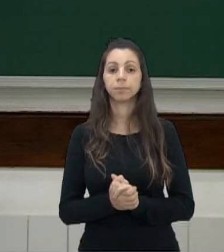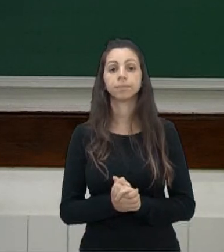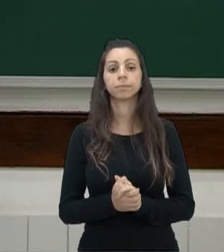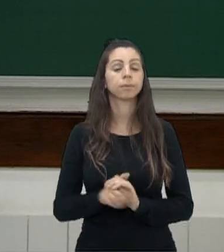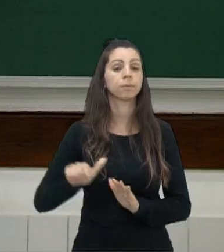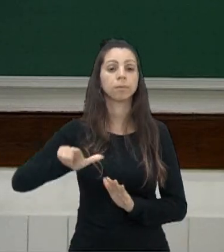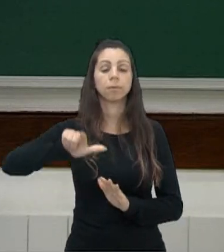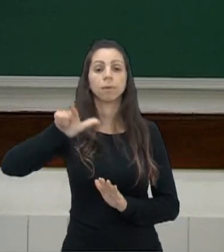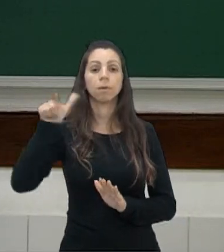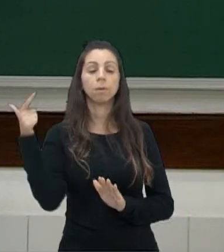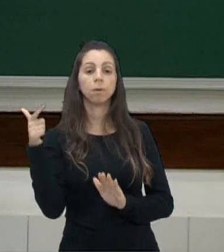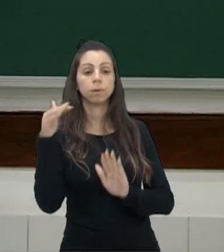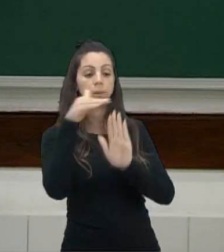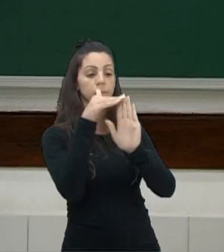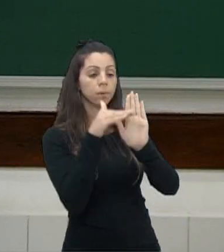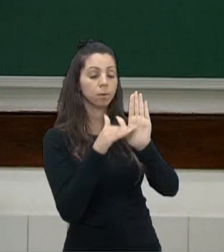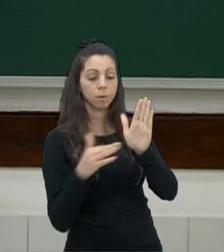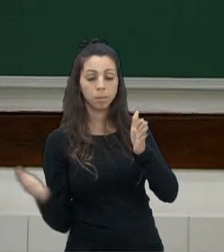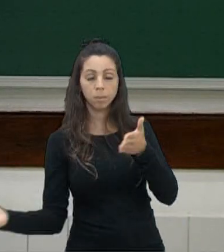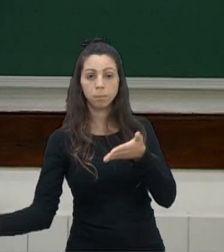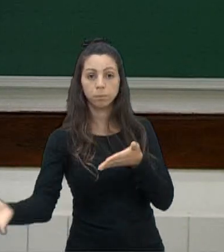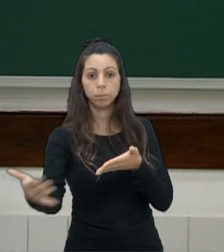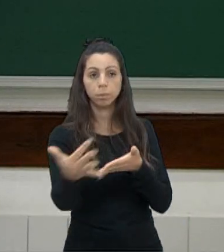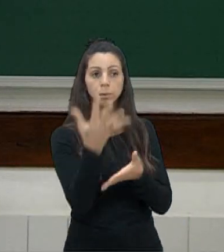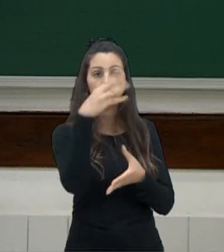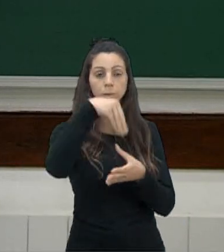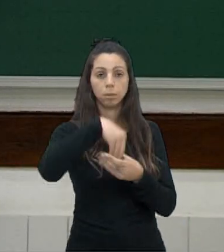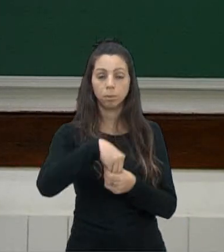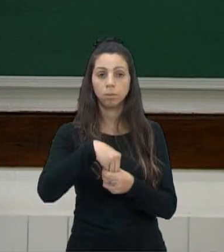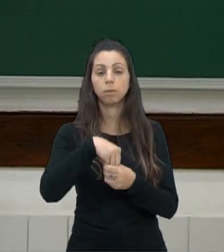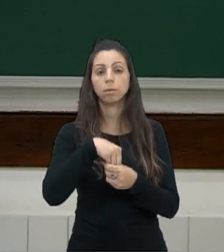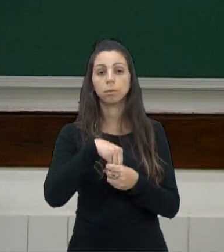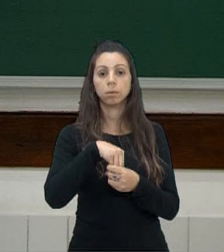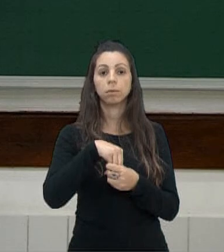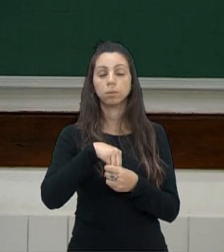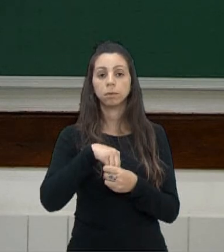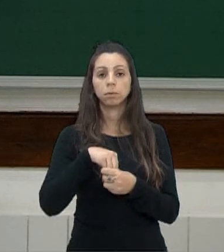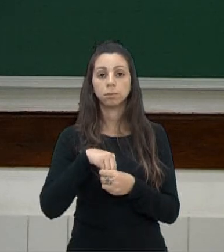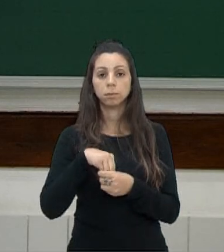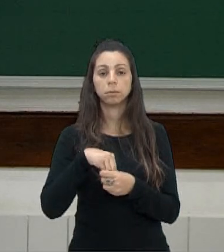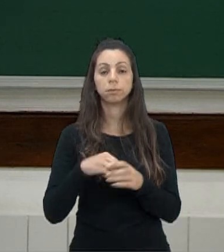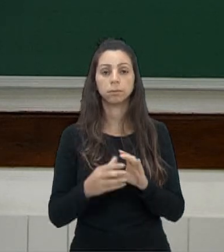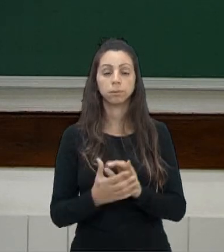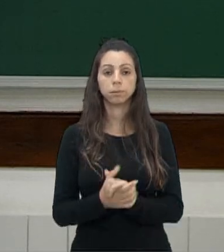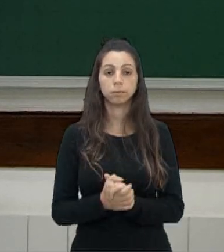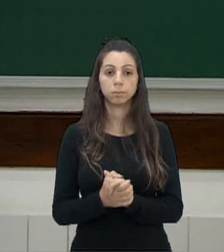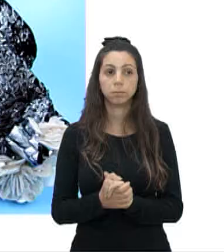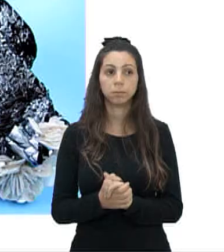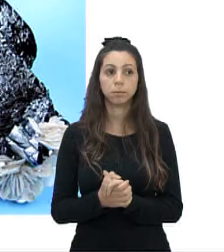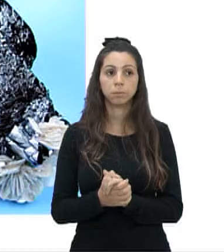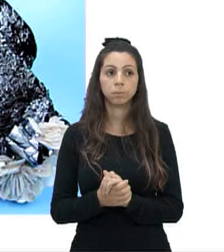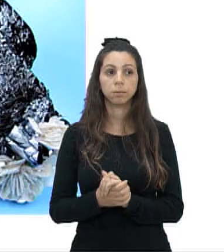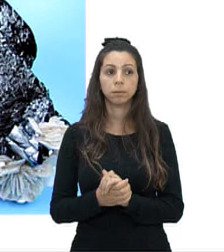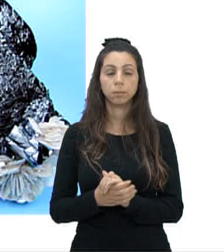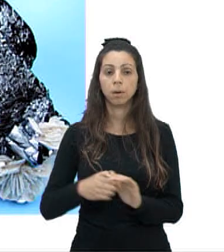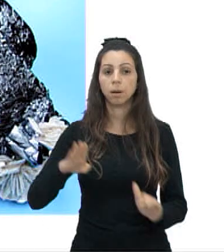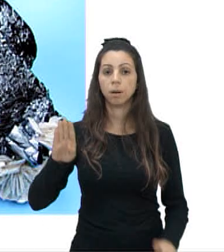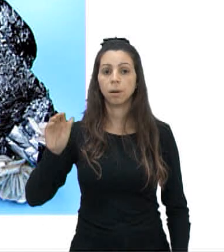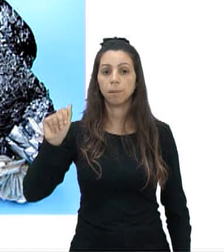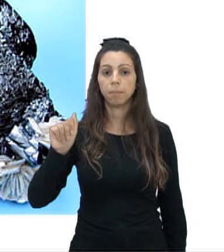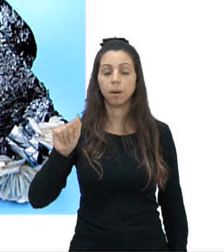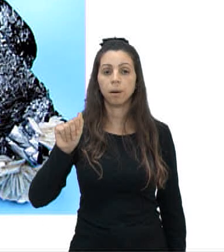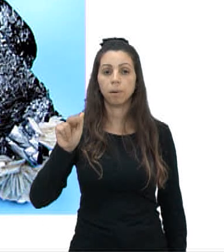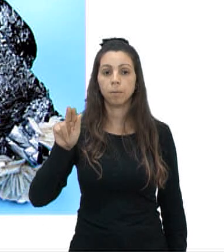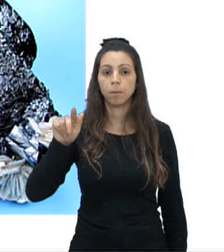temos outros elementos também muito presentes ali na região dos escudos cristalinos, a exemplo da bauxita, explorada